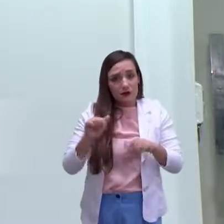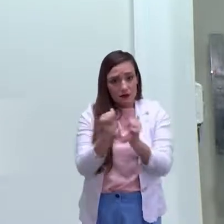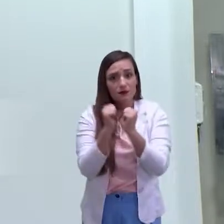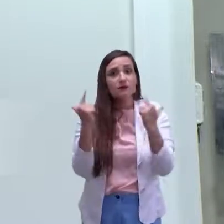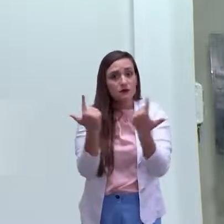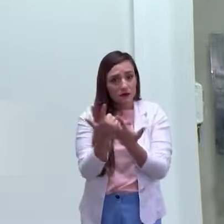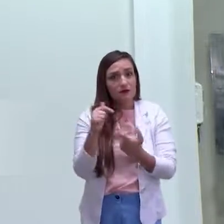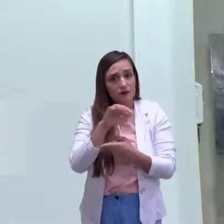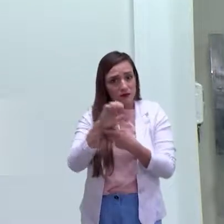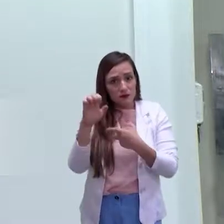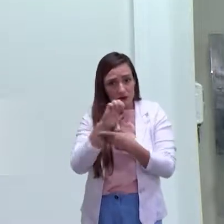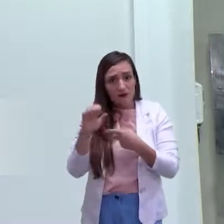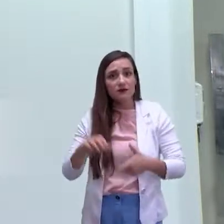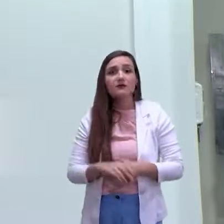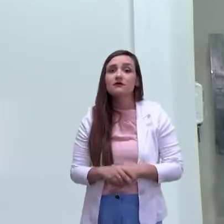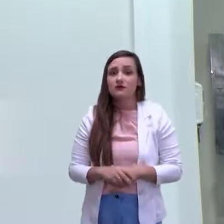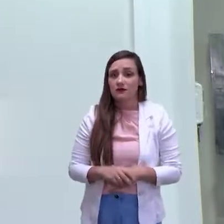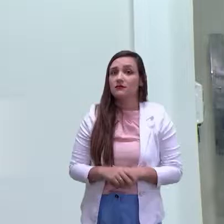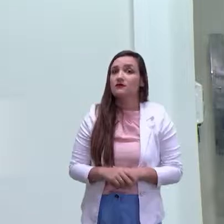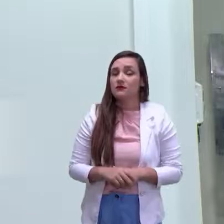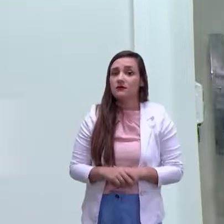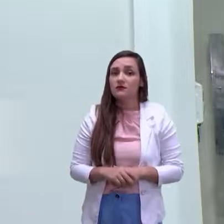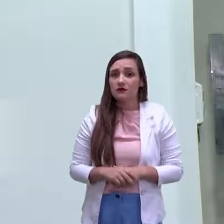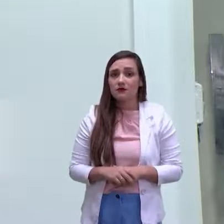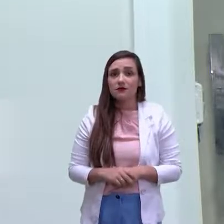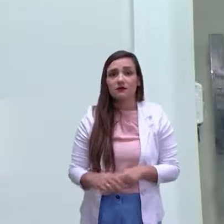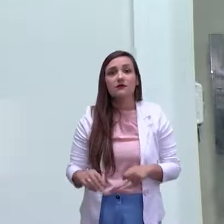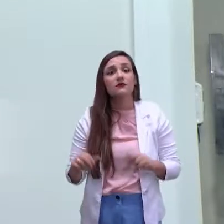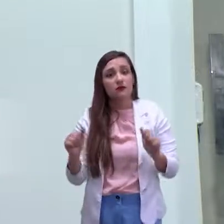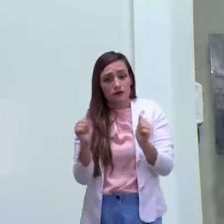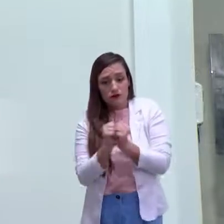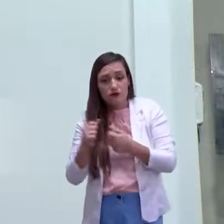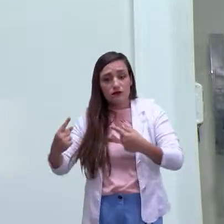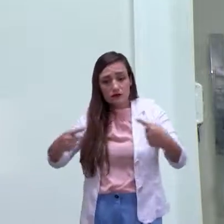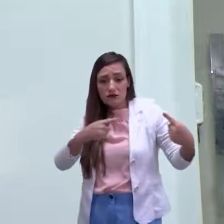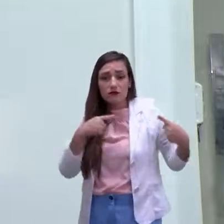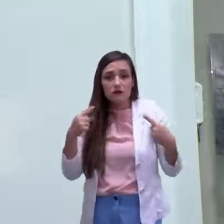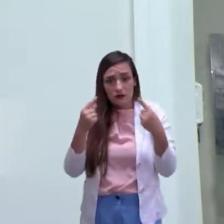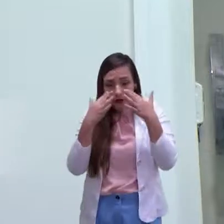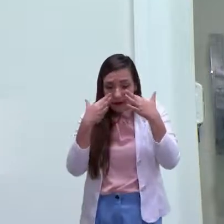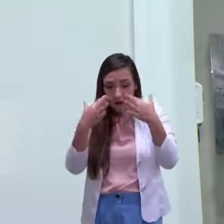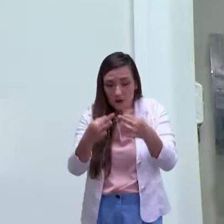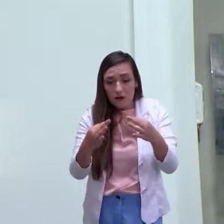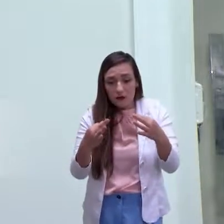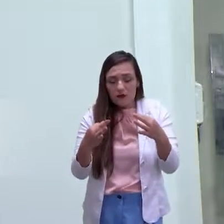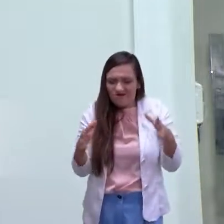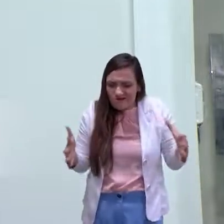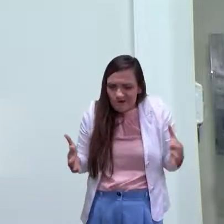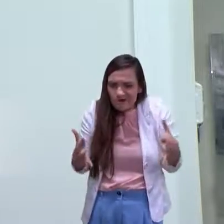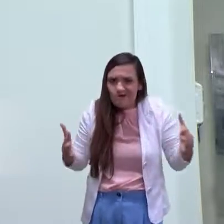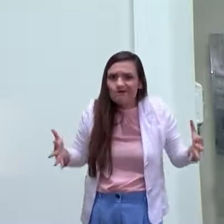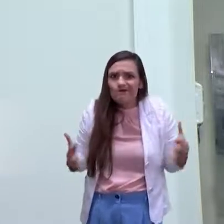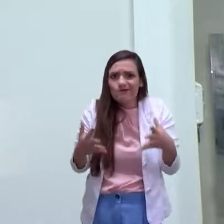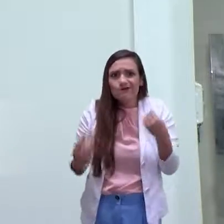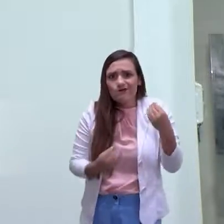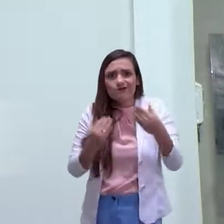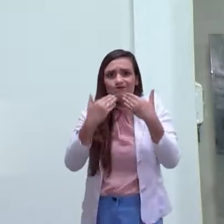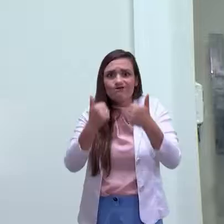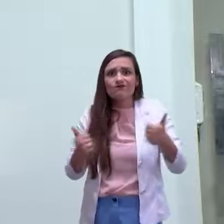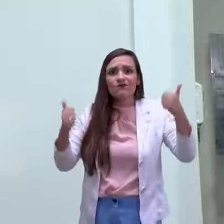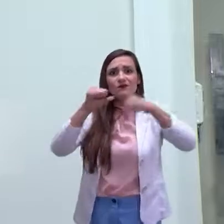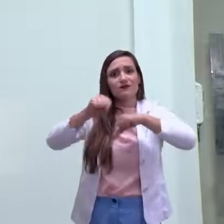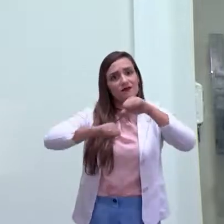na Assembleia Legislativa, nós estaremos atentos, discutindo e promovendo o debate